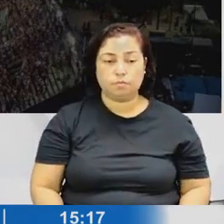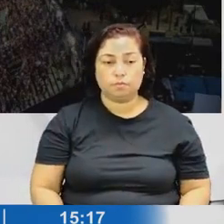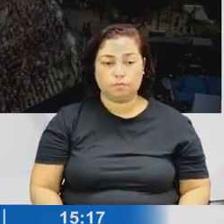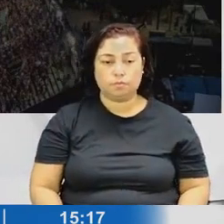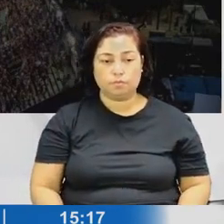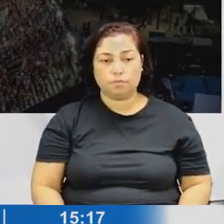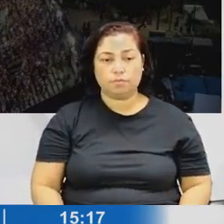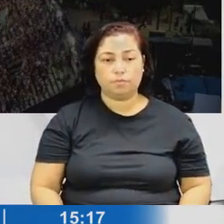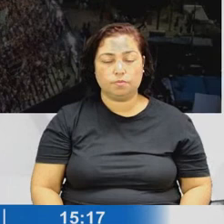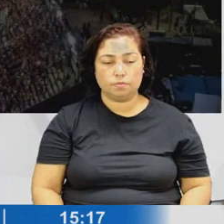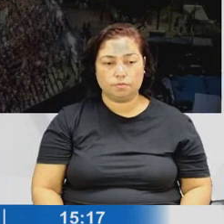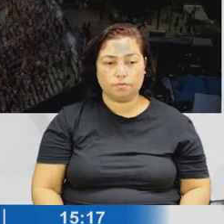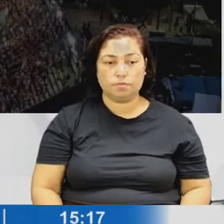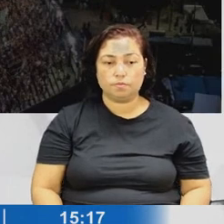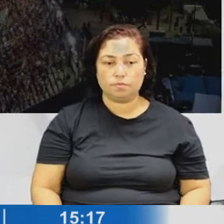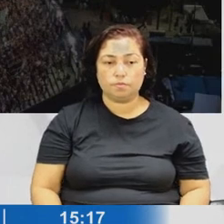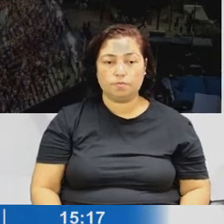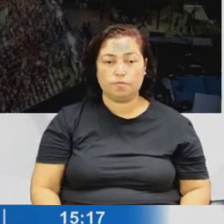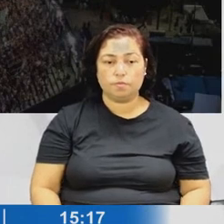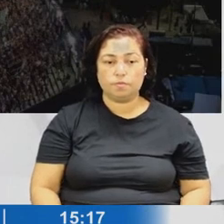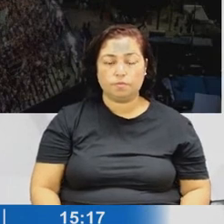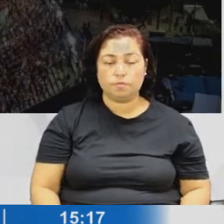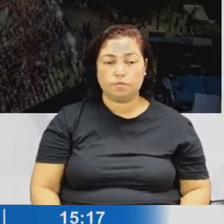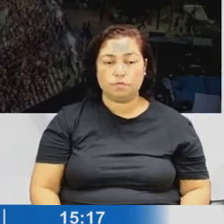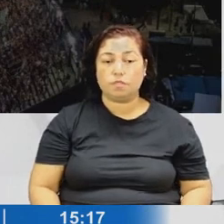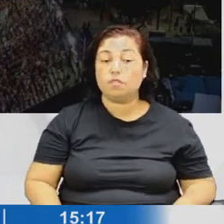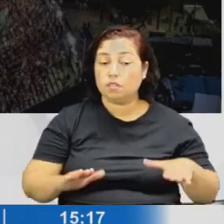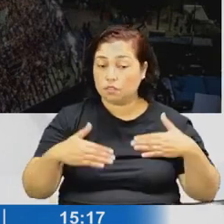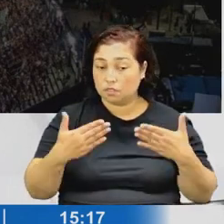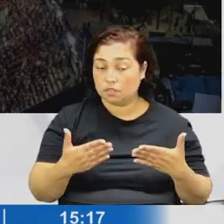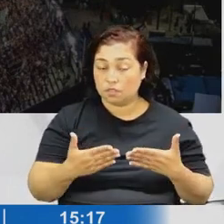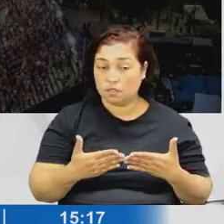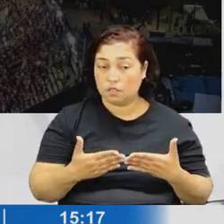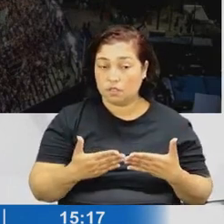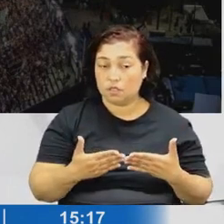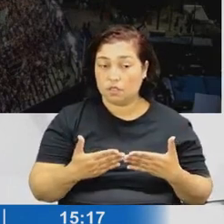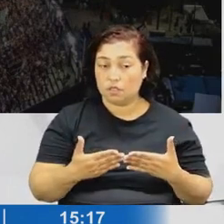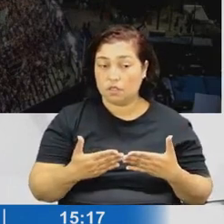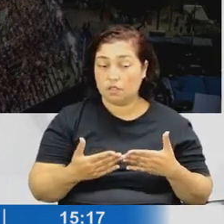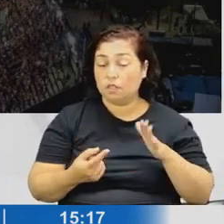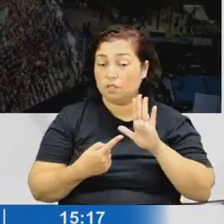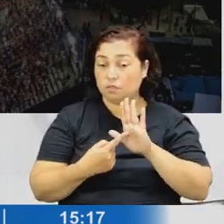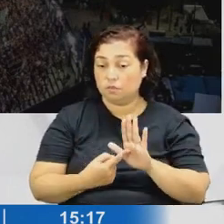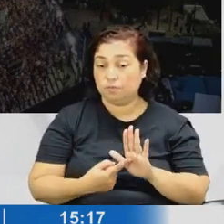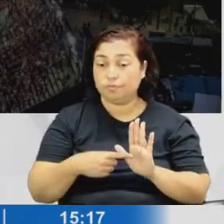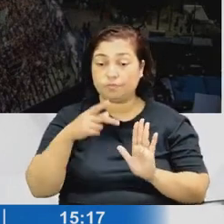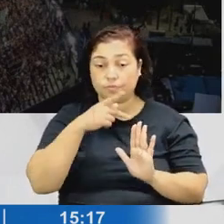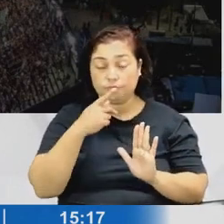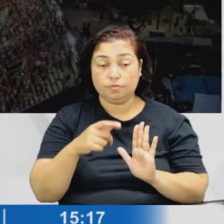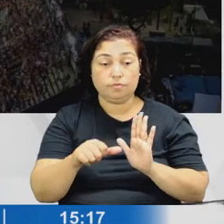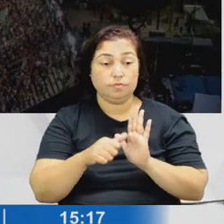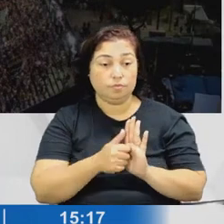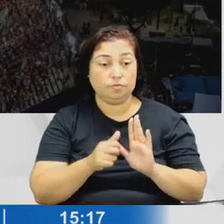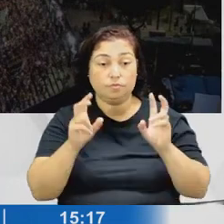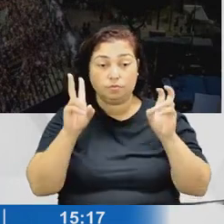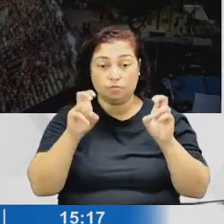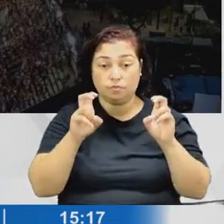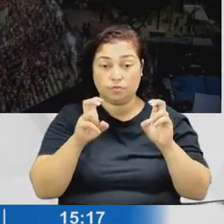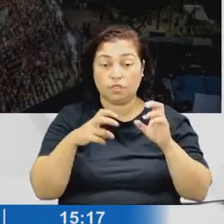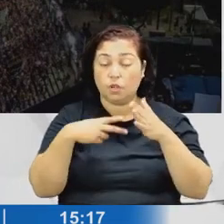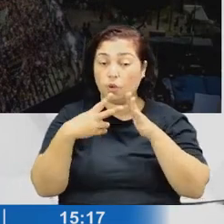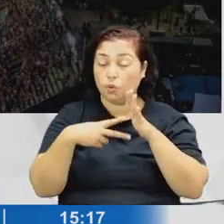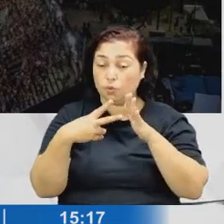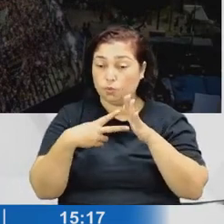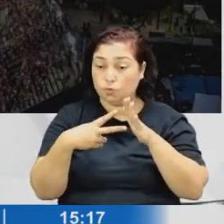ganha quase de tudo né o vídeo tem engajamento muito forte então de repente bota o carro alegórico para falar para falar do primeiro assunto um vídeo